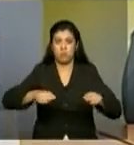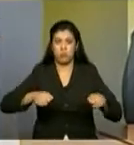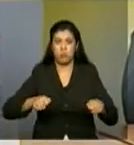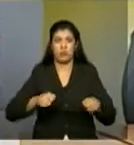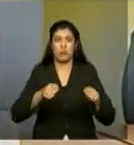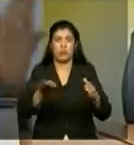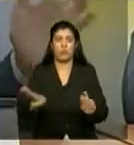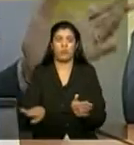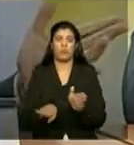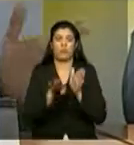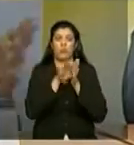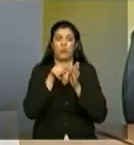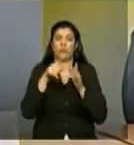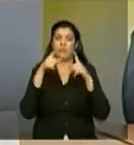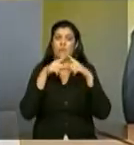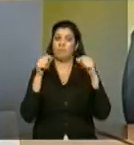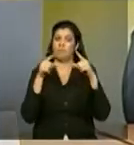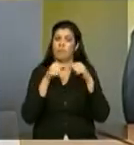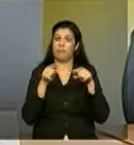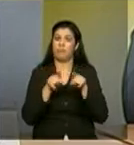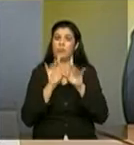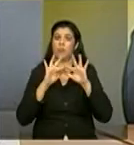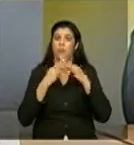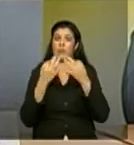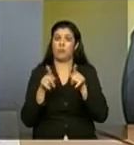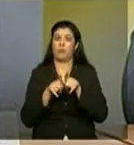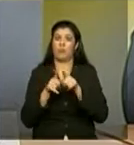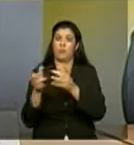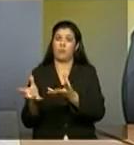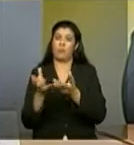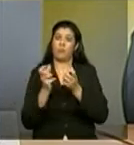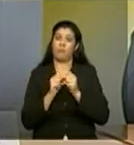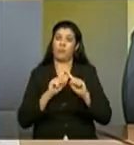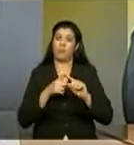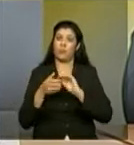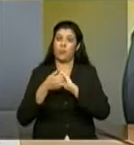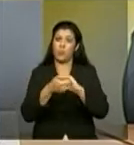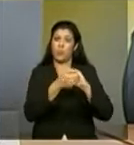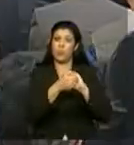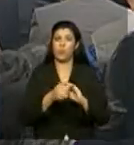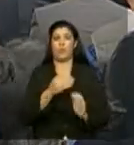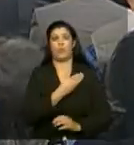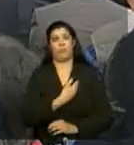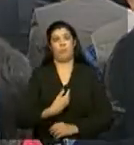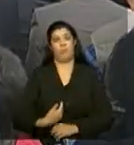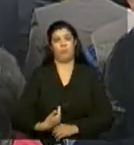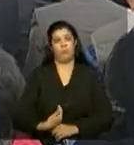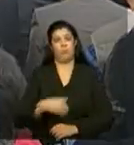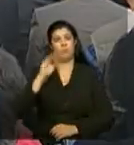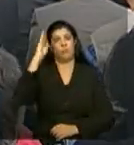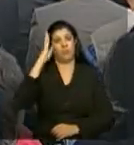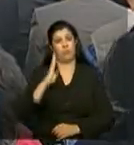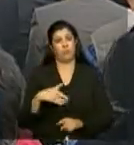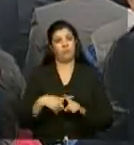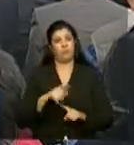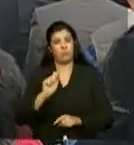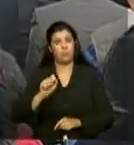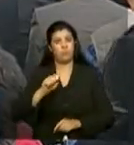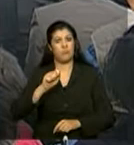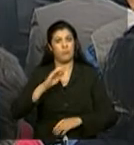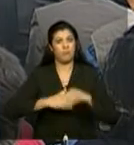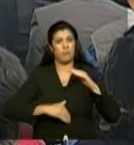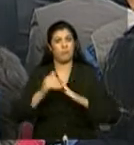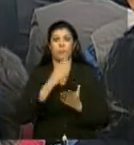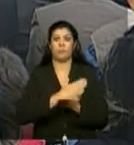brasília ea família goulart também mas o roberto o verdadeiro por este gesto com essa iniciativa